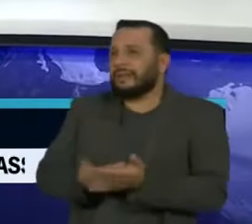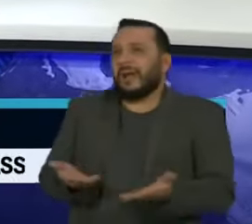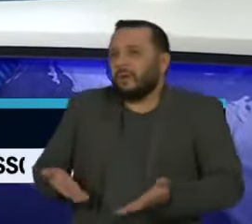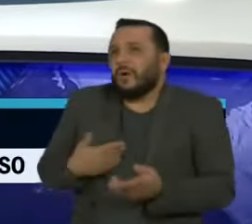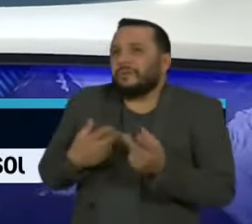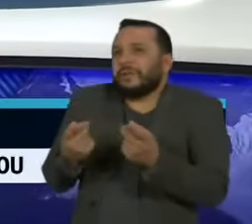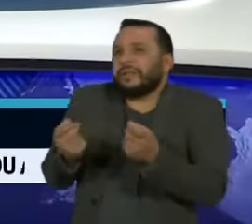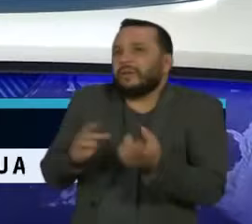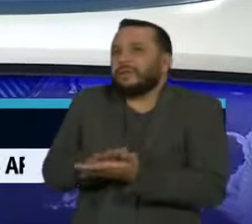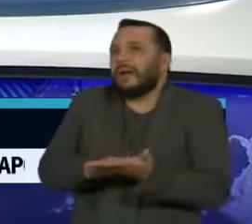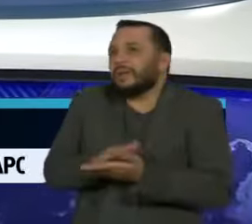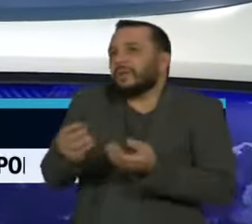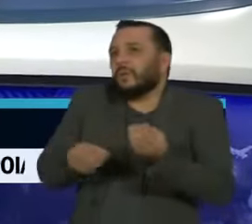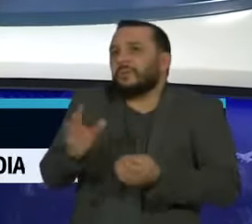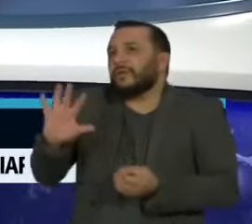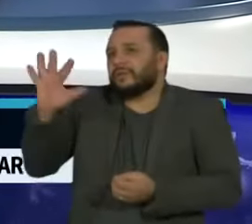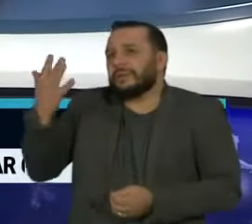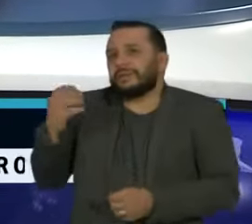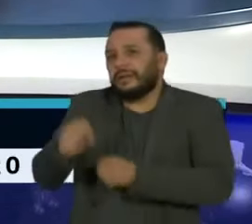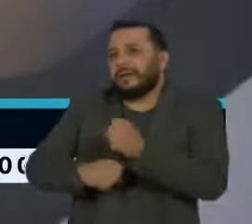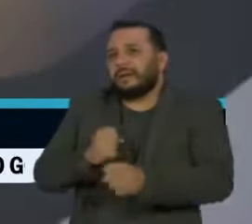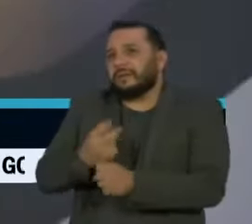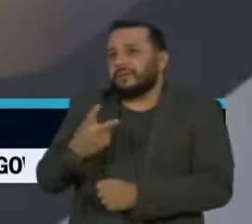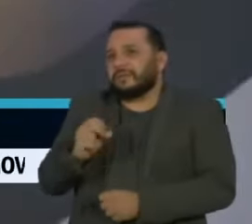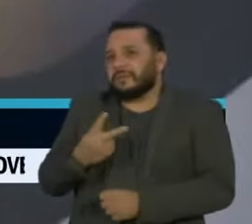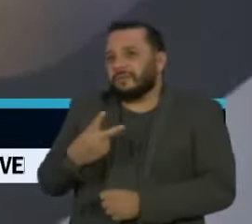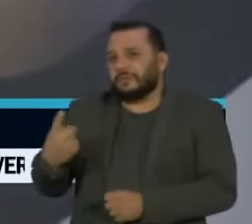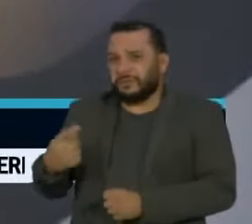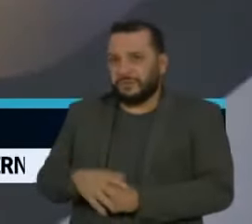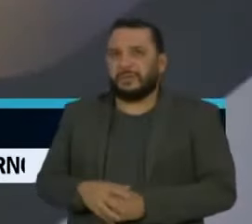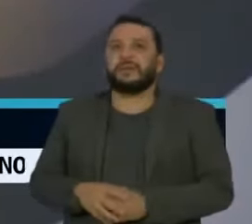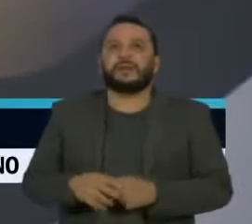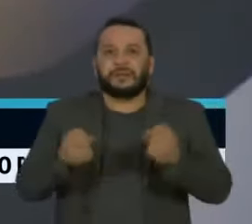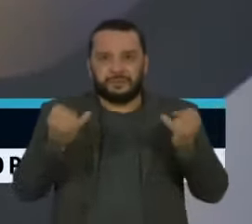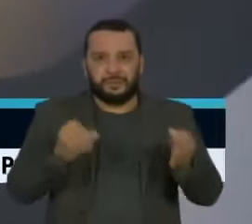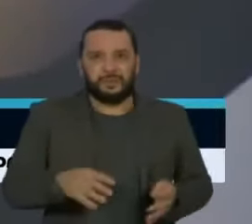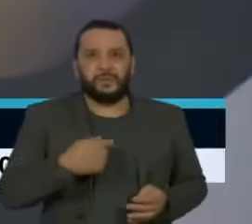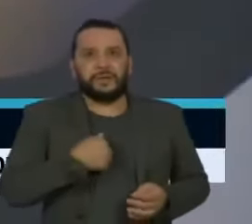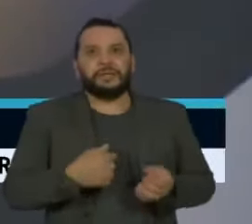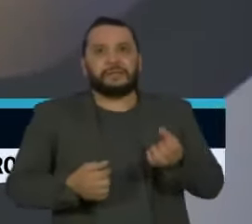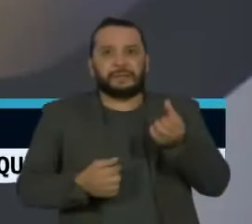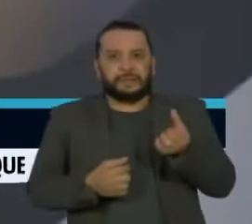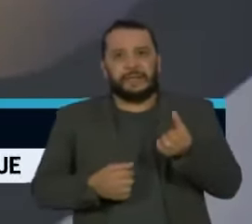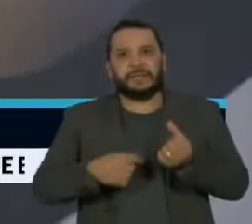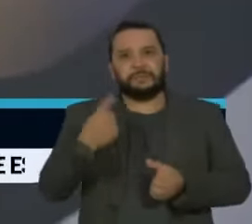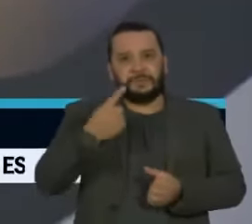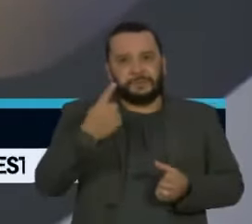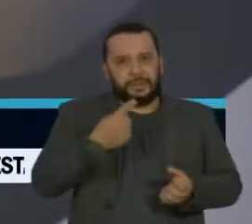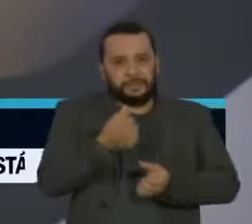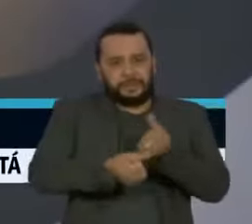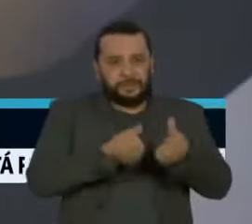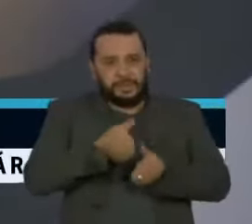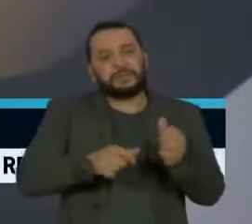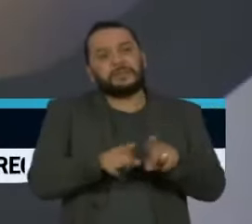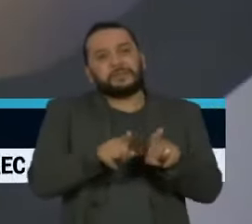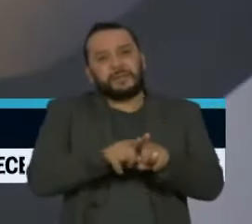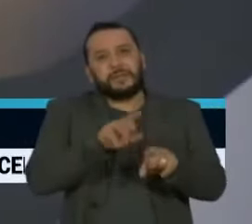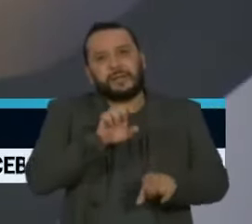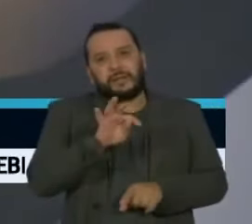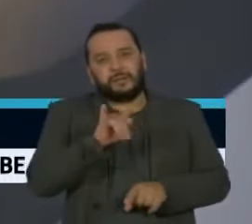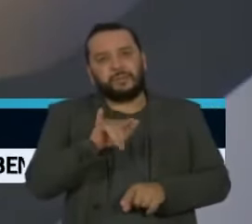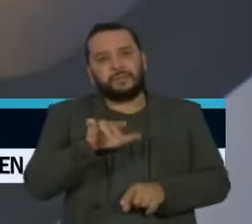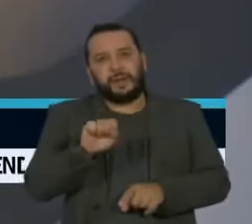até 2021? Quem garante isso? Exato, ele falou, eram 6 no primeiro semestre de 2021, inclusive a Eletrobras, e